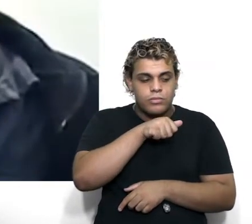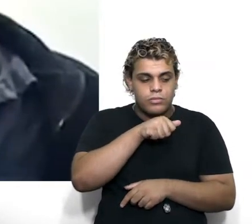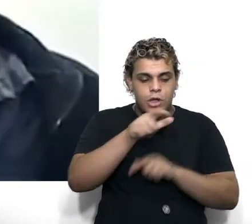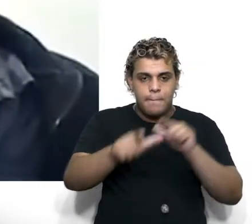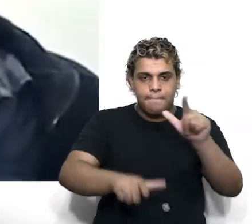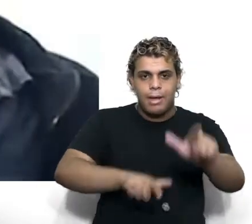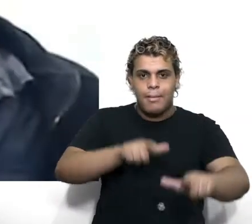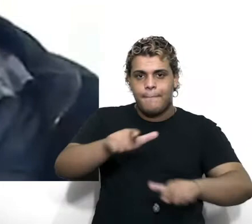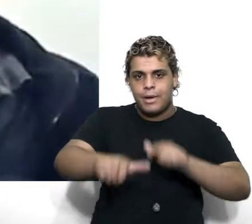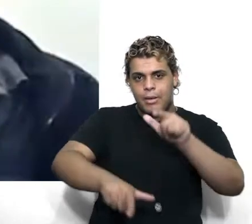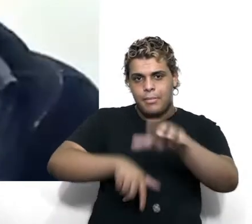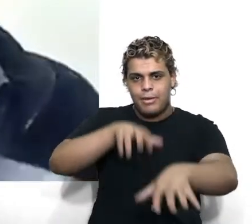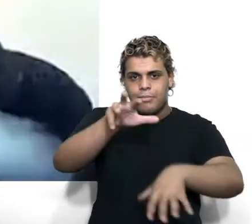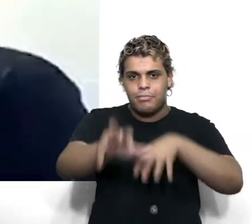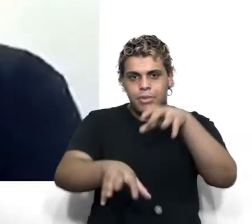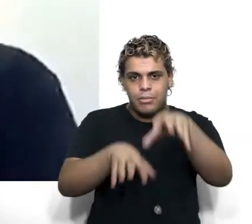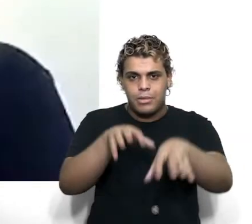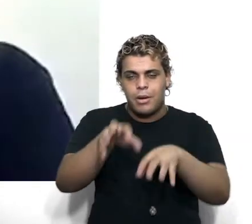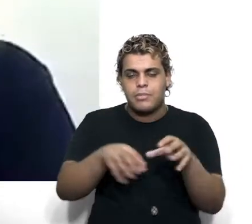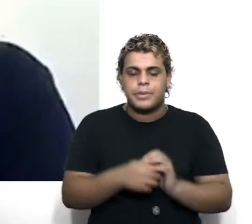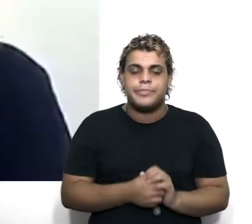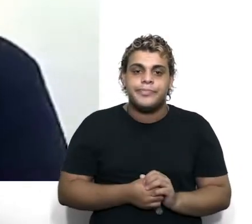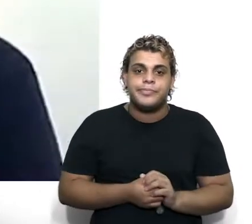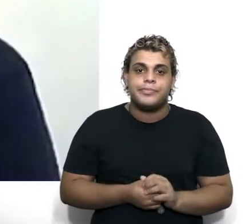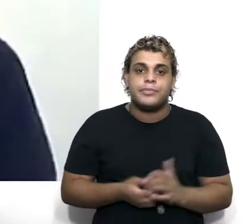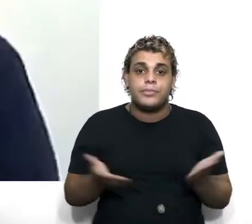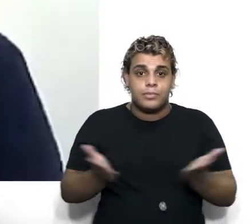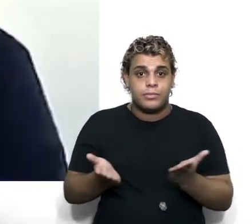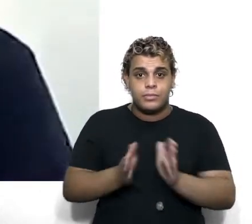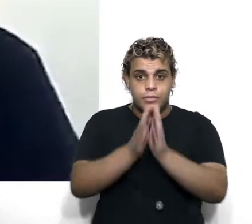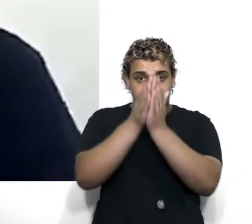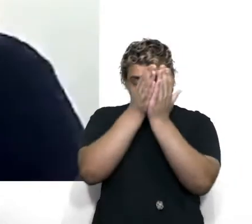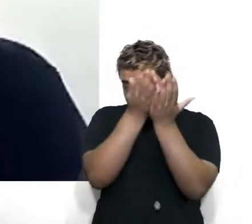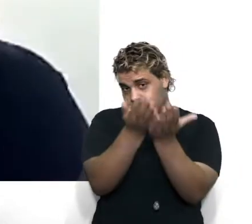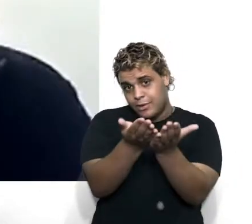Mas este livro é isso, é assim uma maluquice